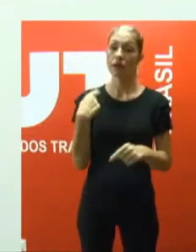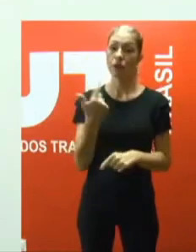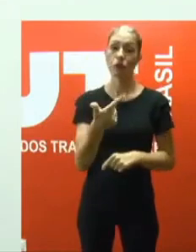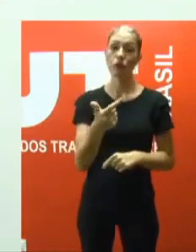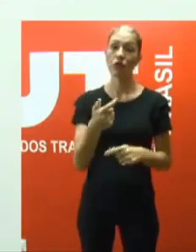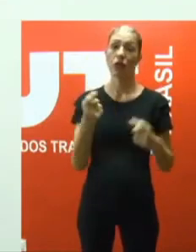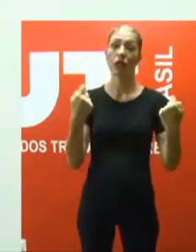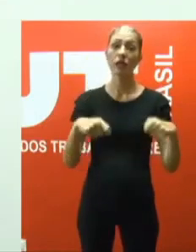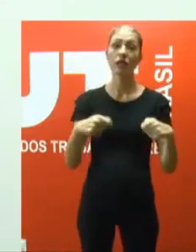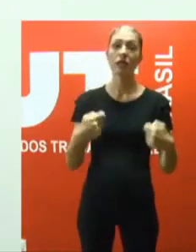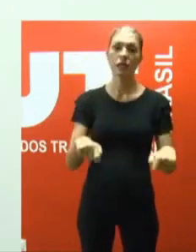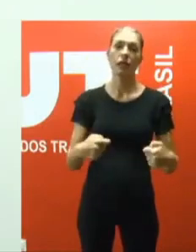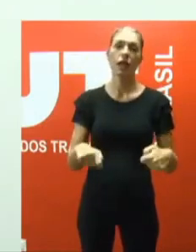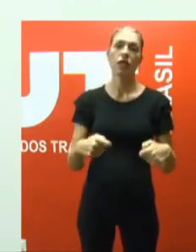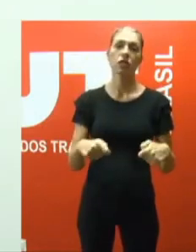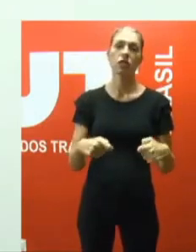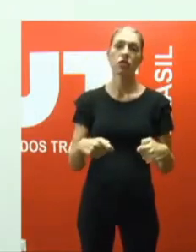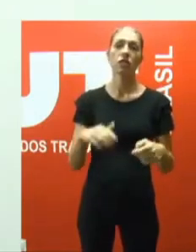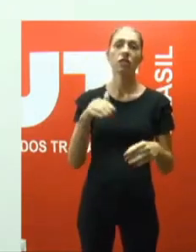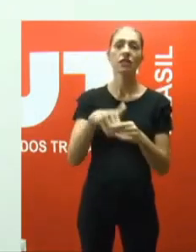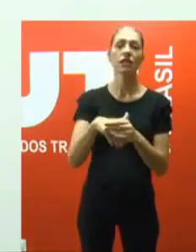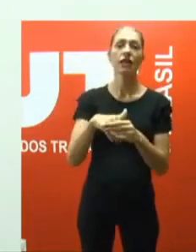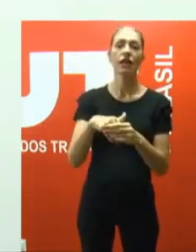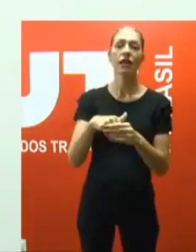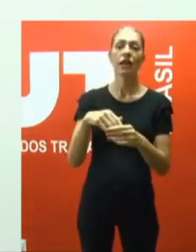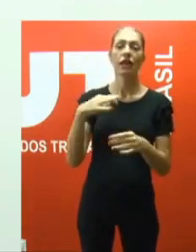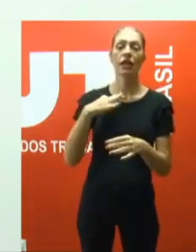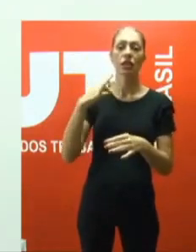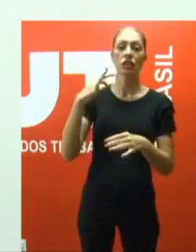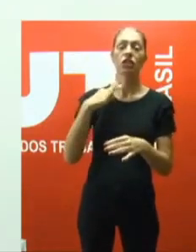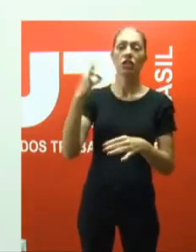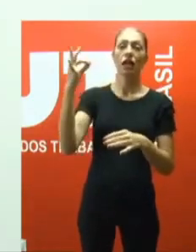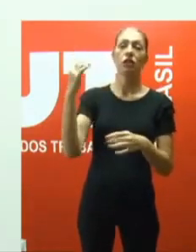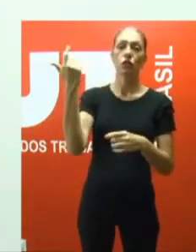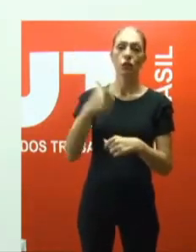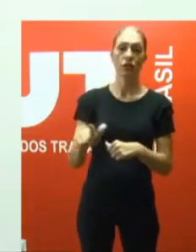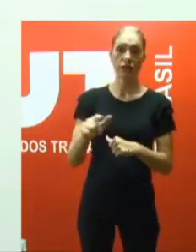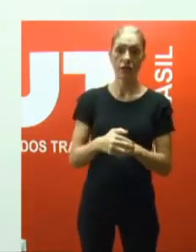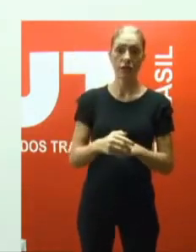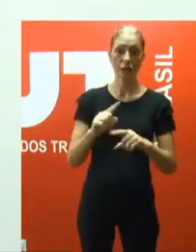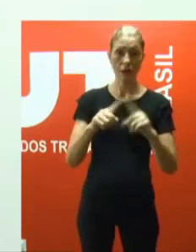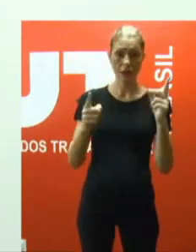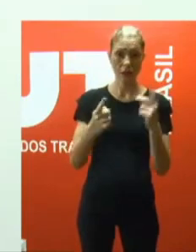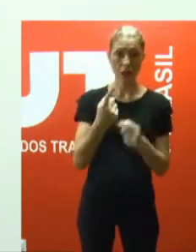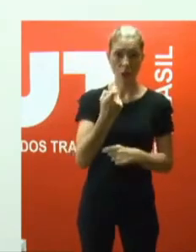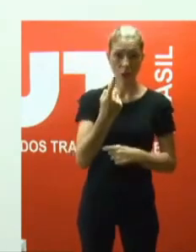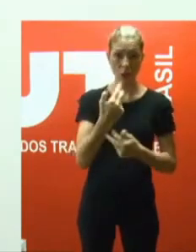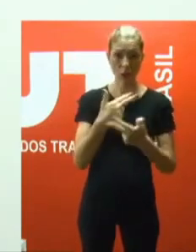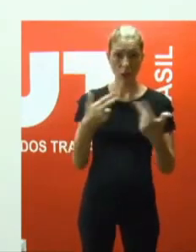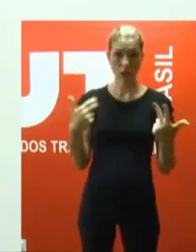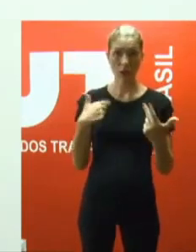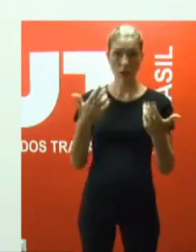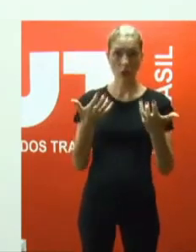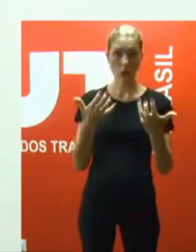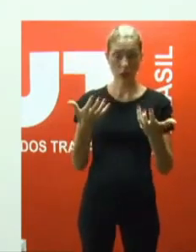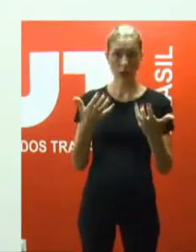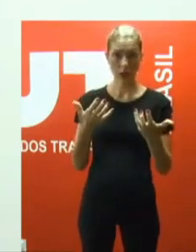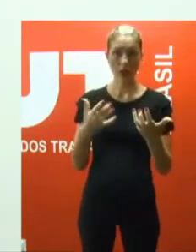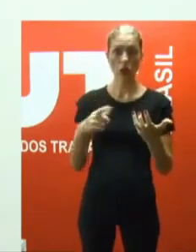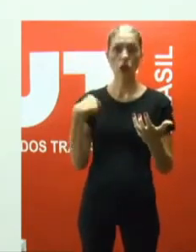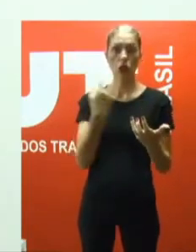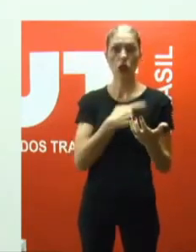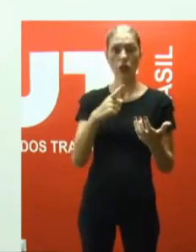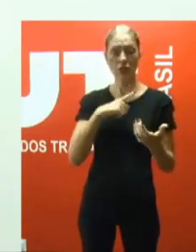ser candidato outra vez. A única razão pela qual eu quero ser candidato é porque eu acho que nós temos condições